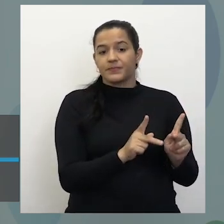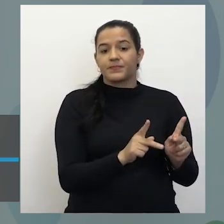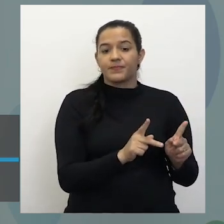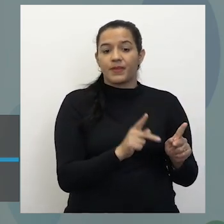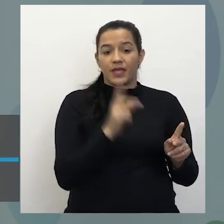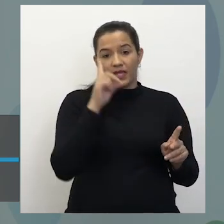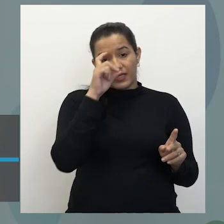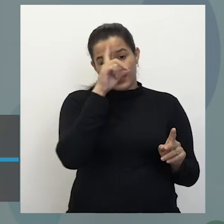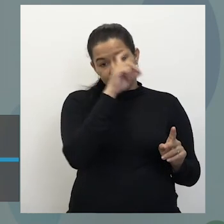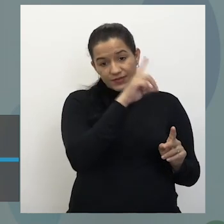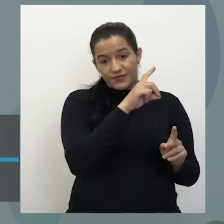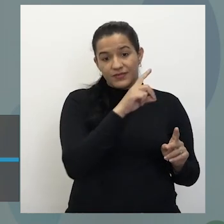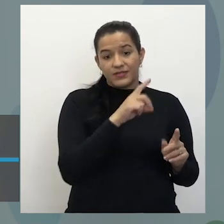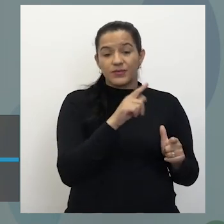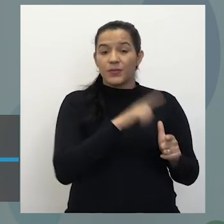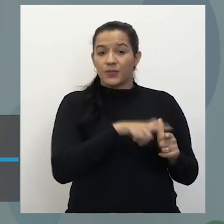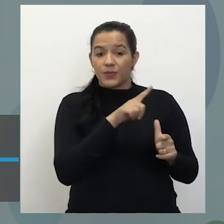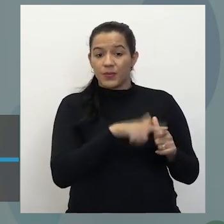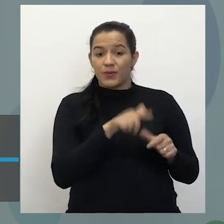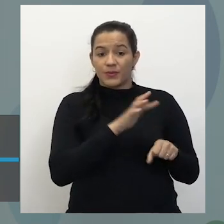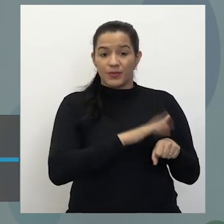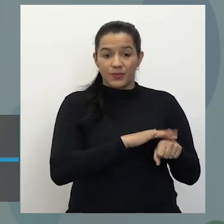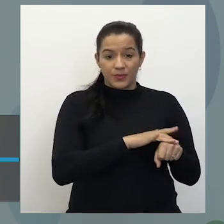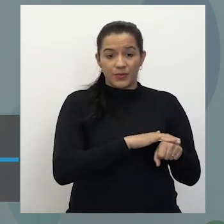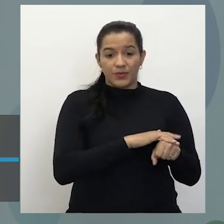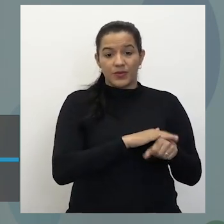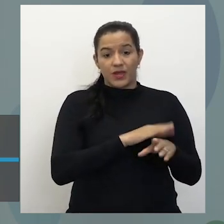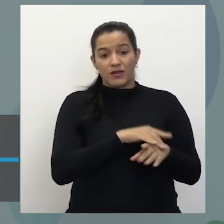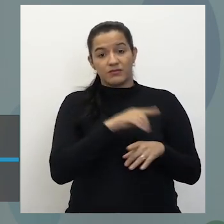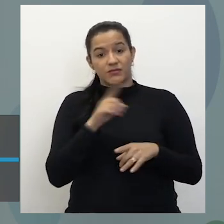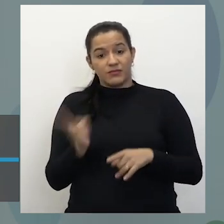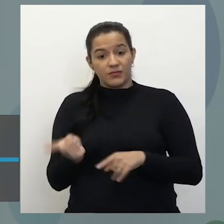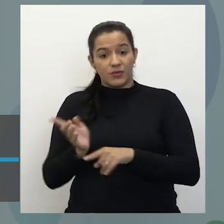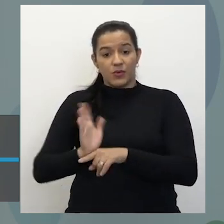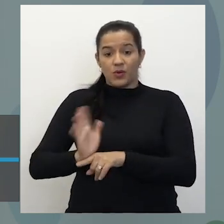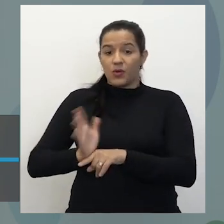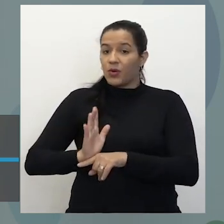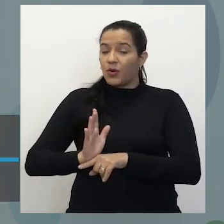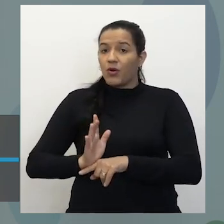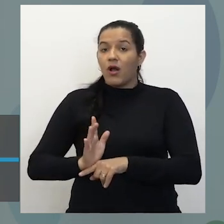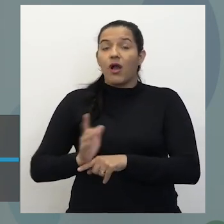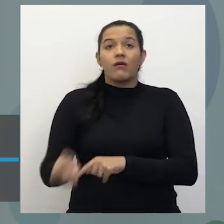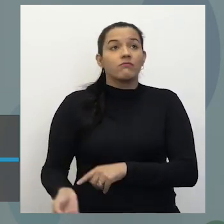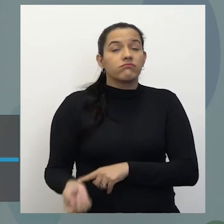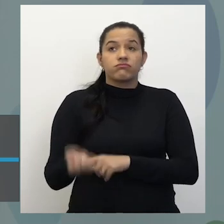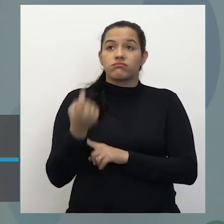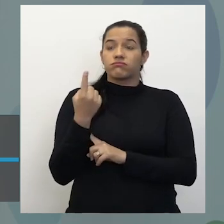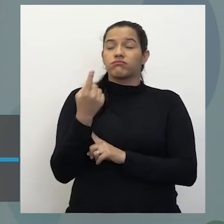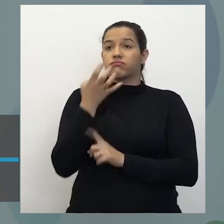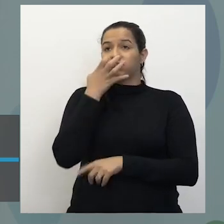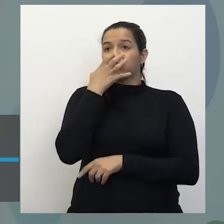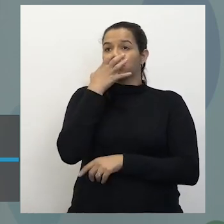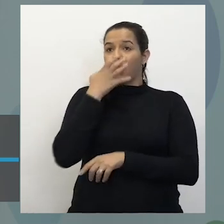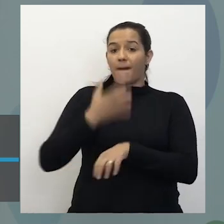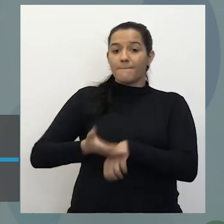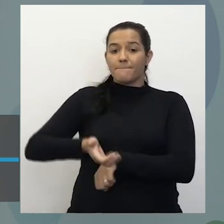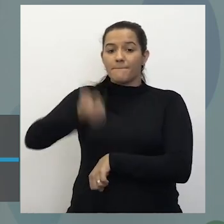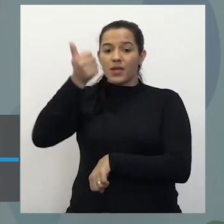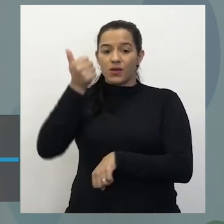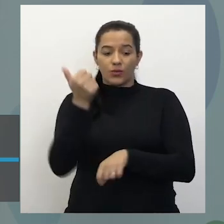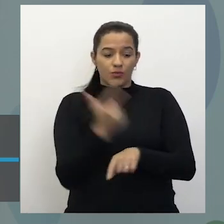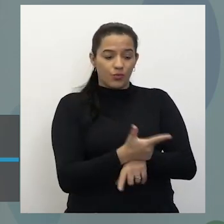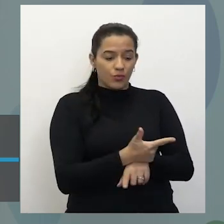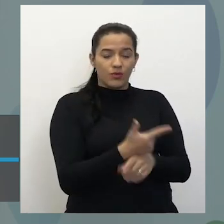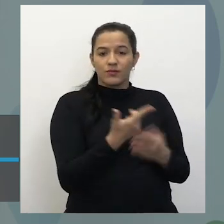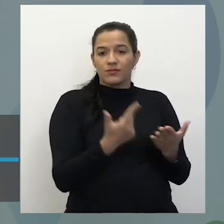deformidade, os problemas de saúde daquele menino para o cinema. Só que o filme foi tão maravilhoso, na minha opinião, tão melhor do que o livro,